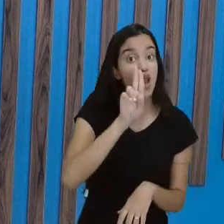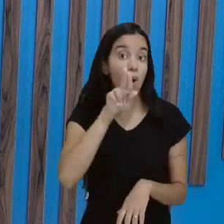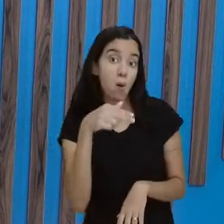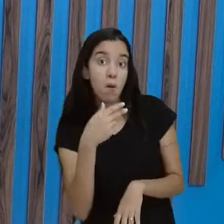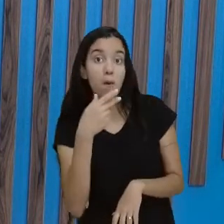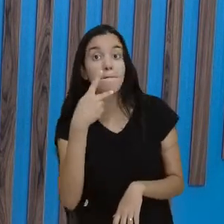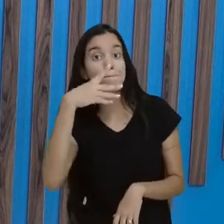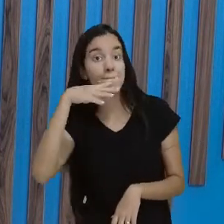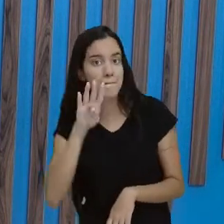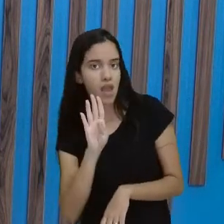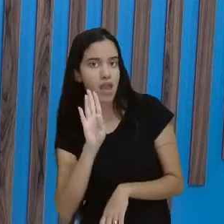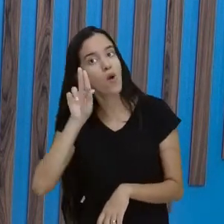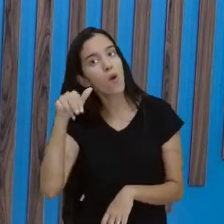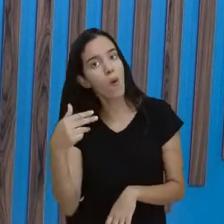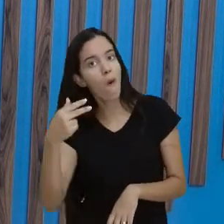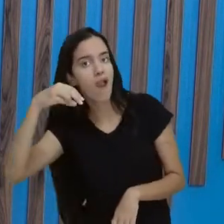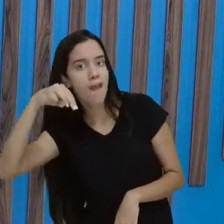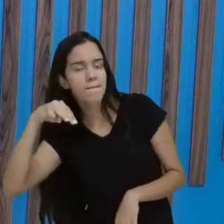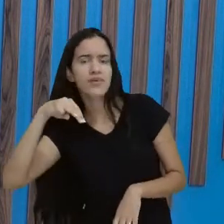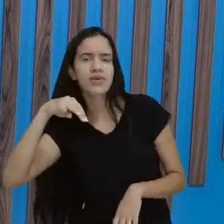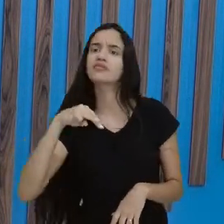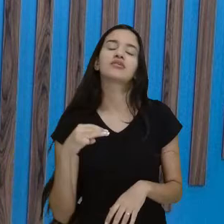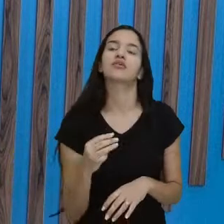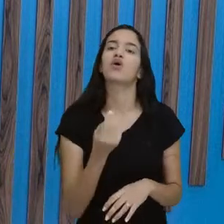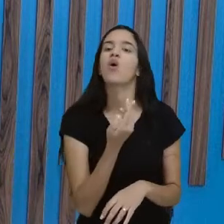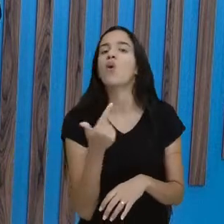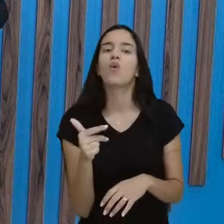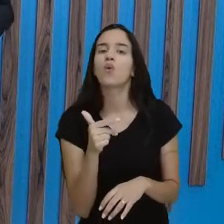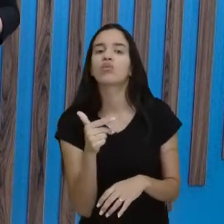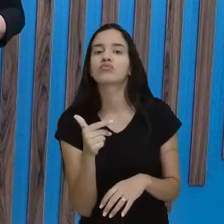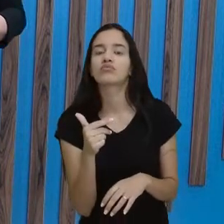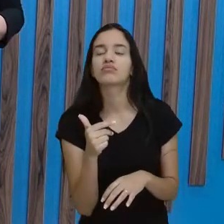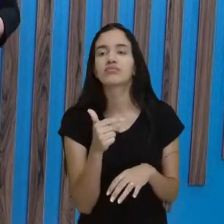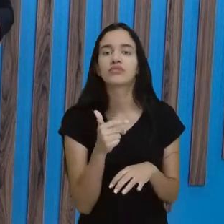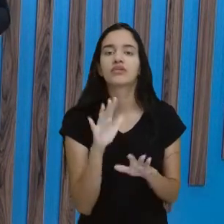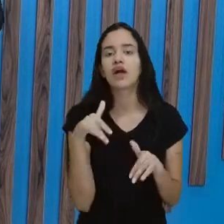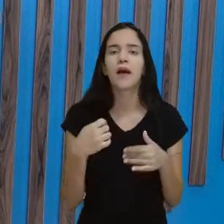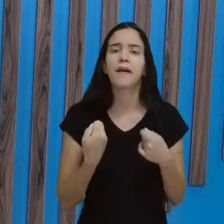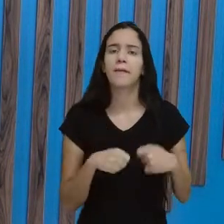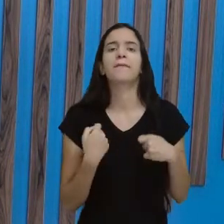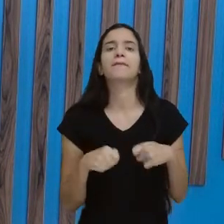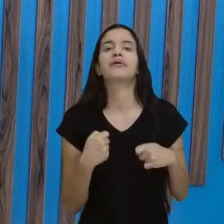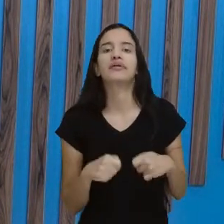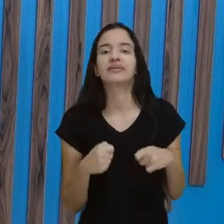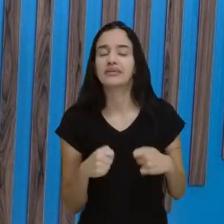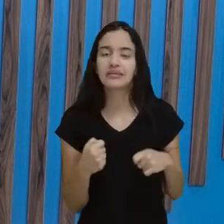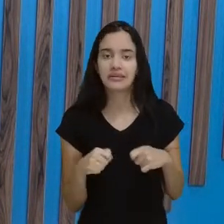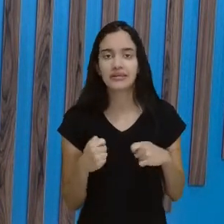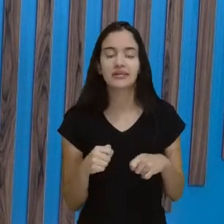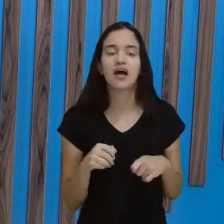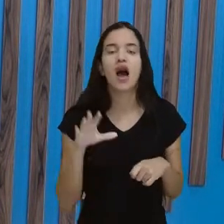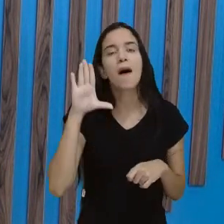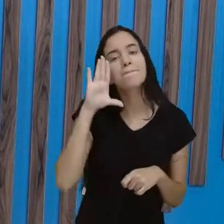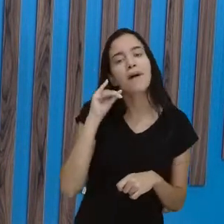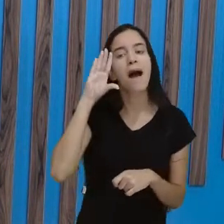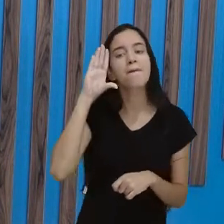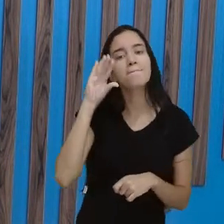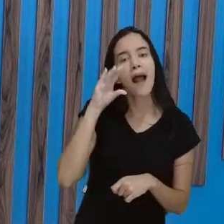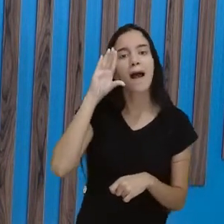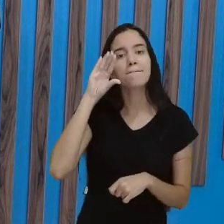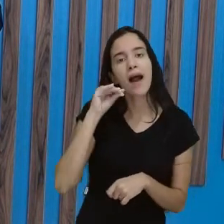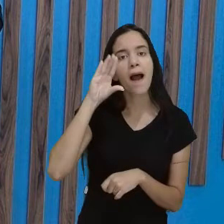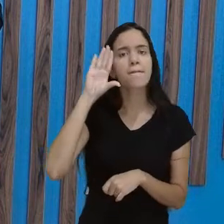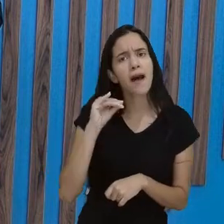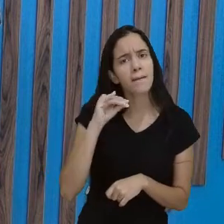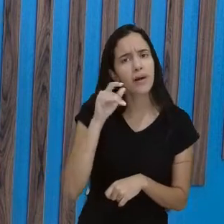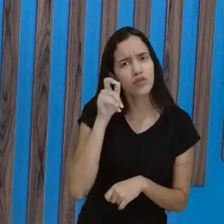ou M, tá? Nenhuma outra consoante, gente, precisa encostar os lábios. Só essas